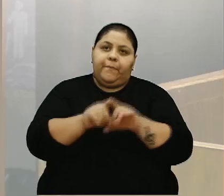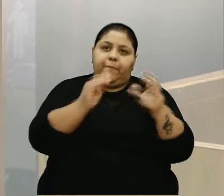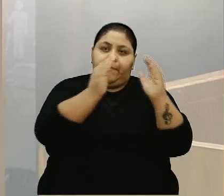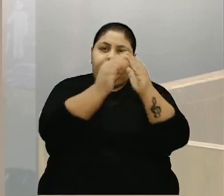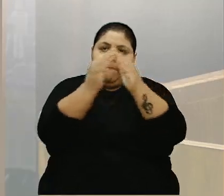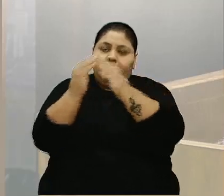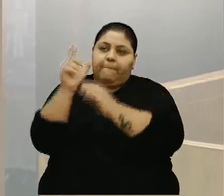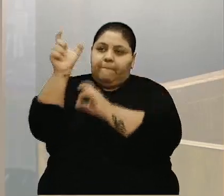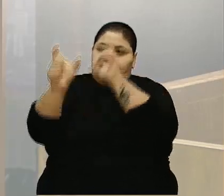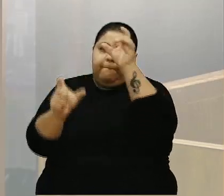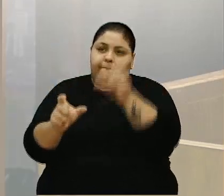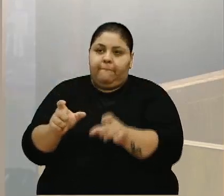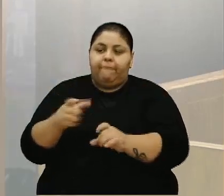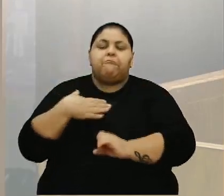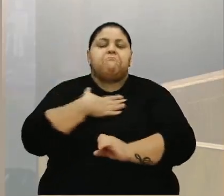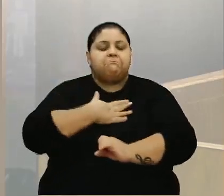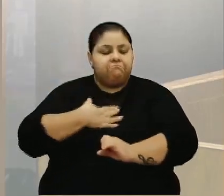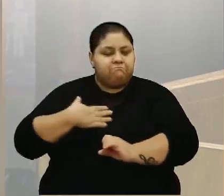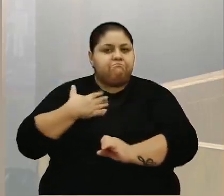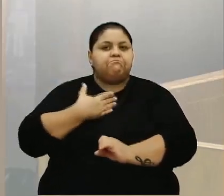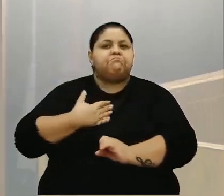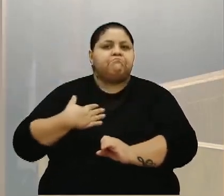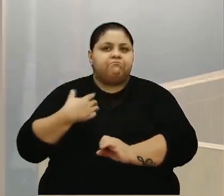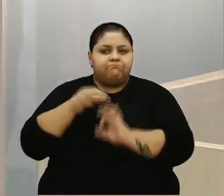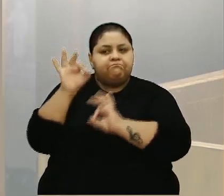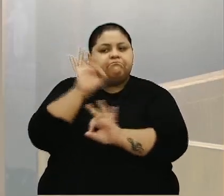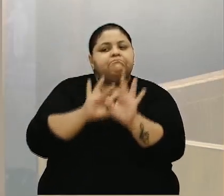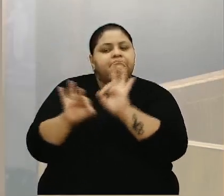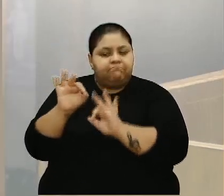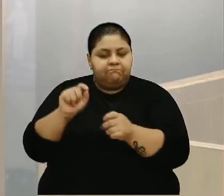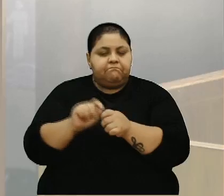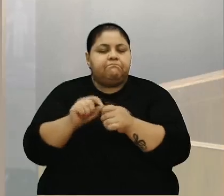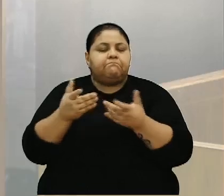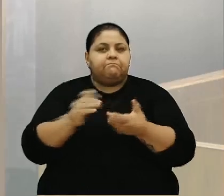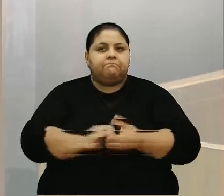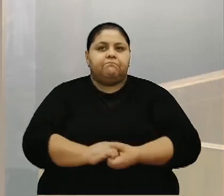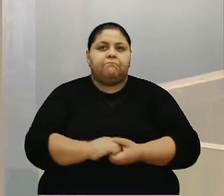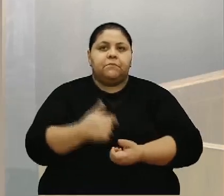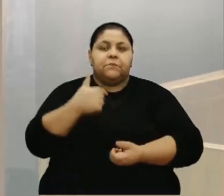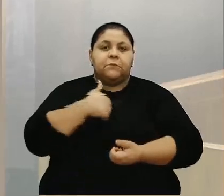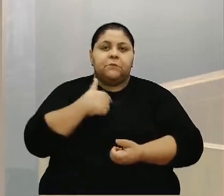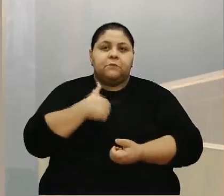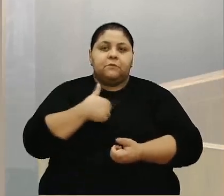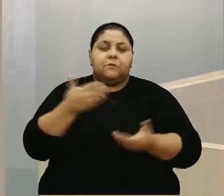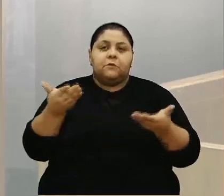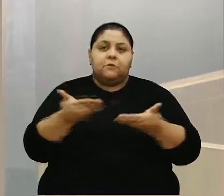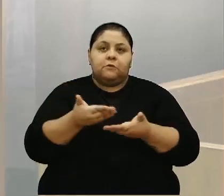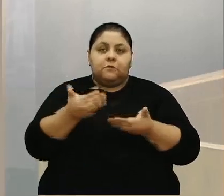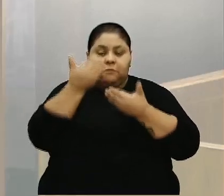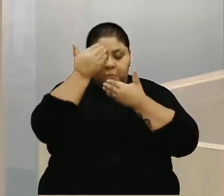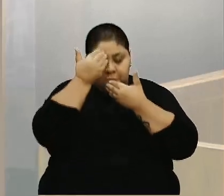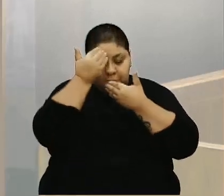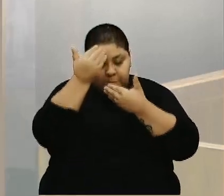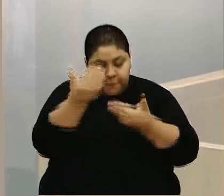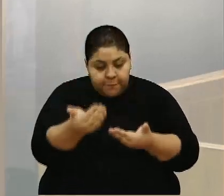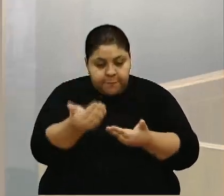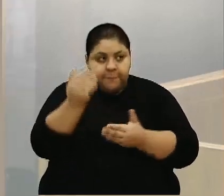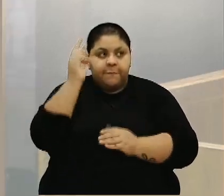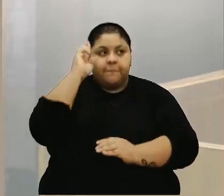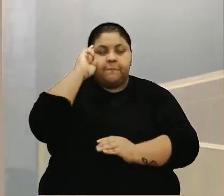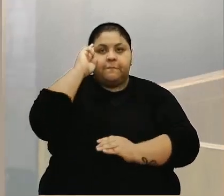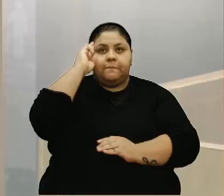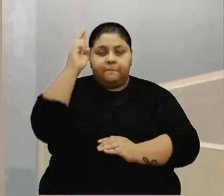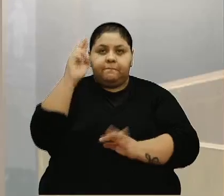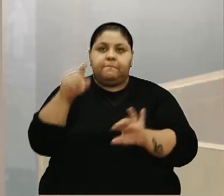moradores satisfeito pelo ajuste que foi feito. E então venho através dessa agradecer o diretor